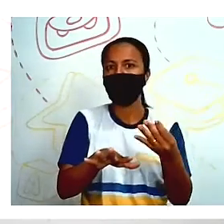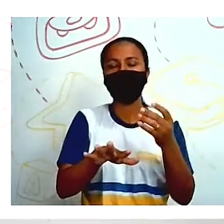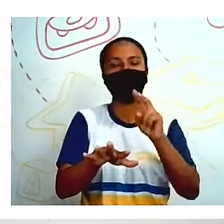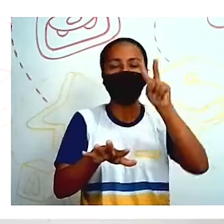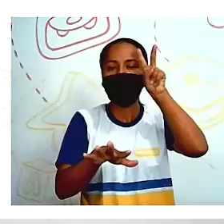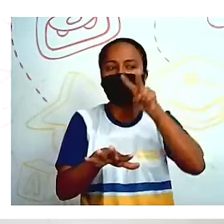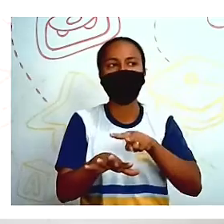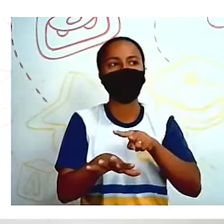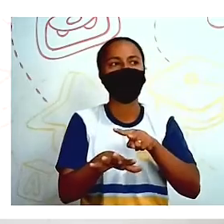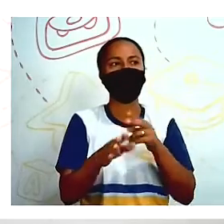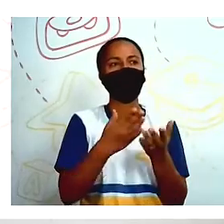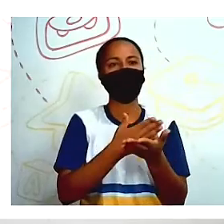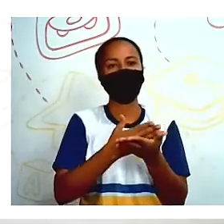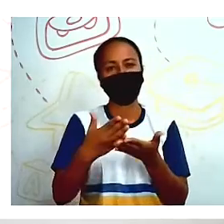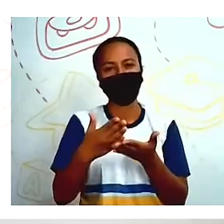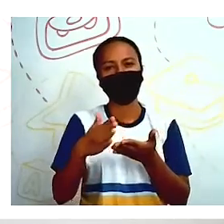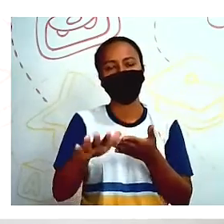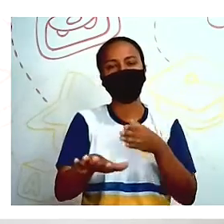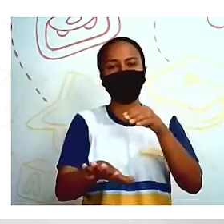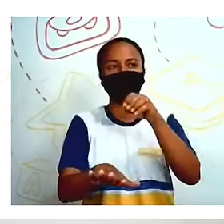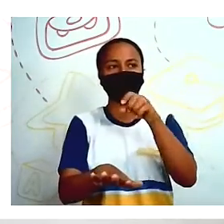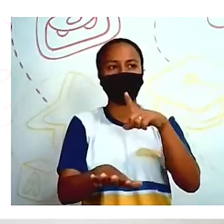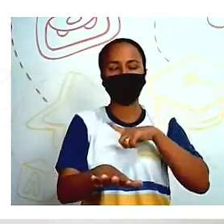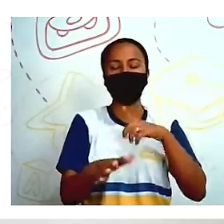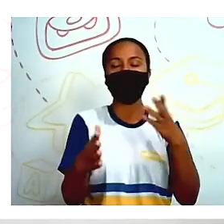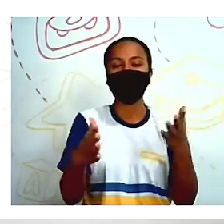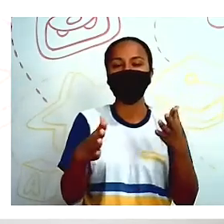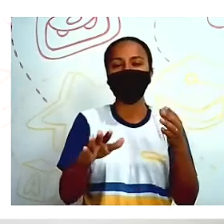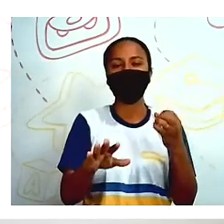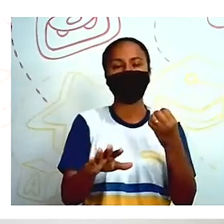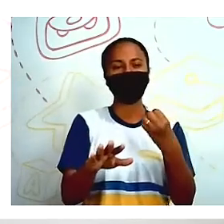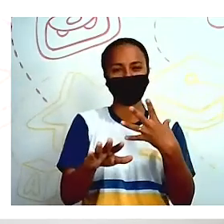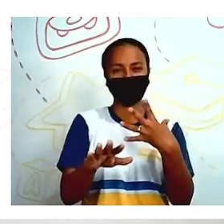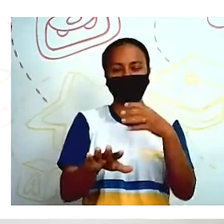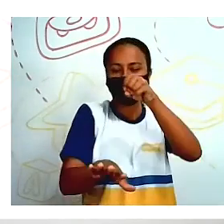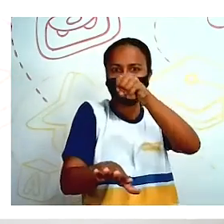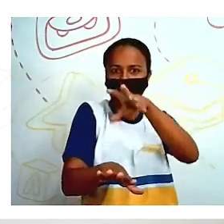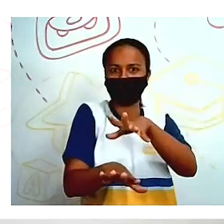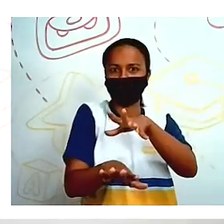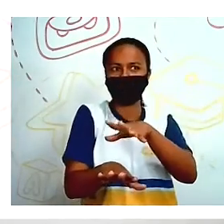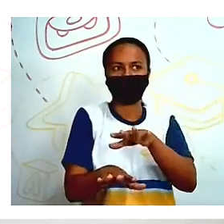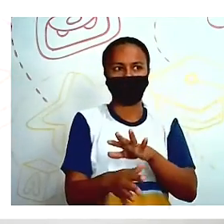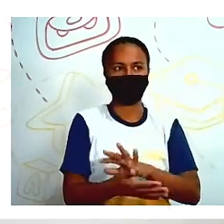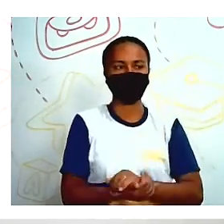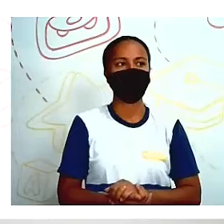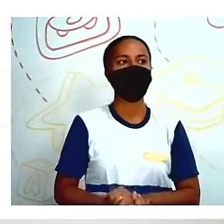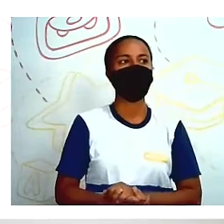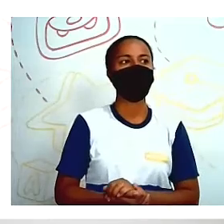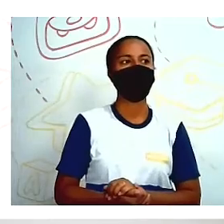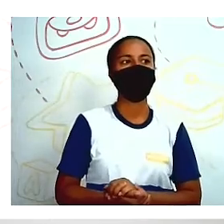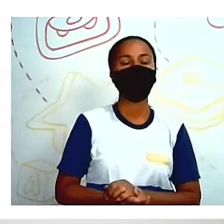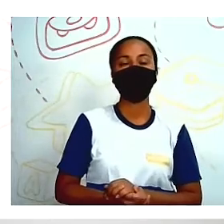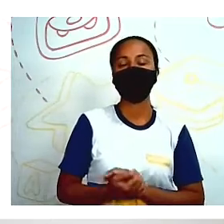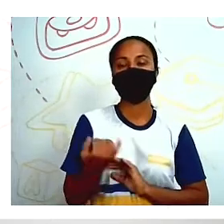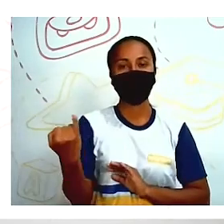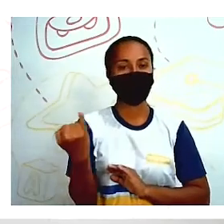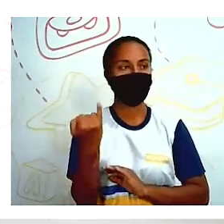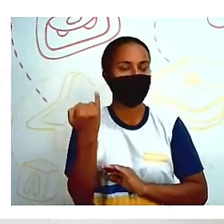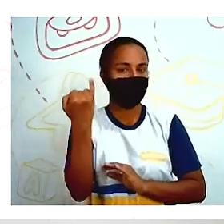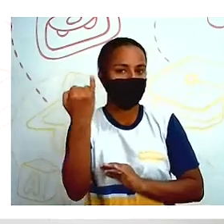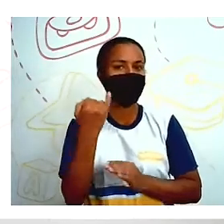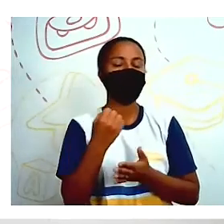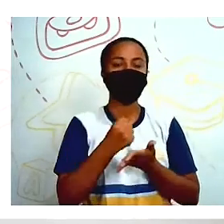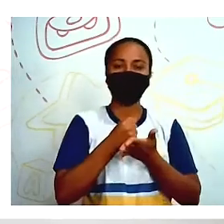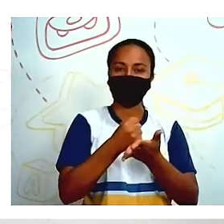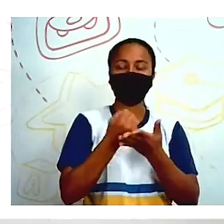partir daí, se deu a descoberta do que nós temos hoje, que é o raio-x. Tá? Então, é uma das